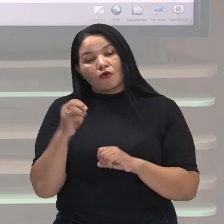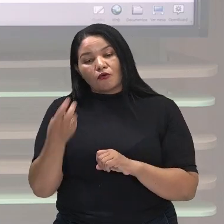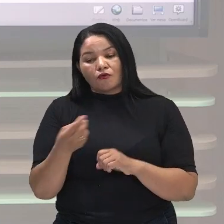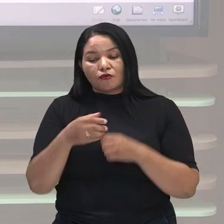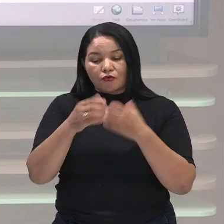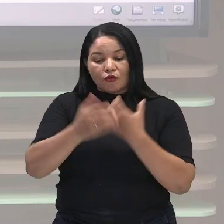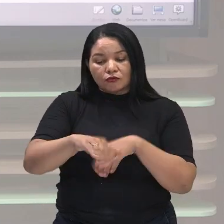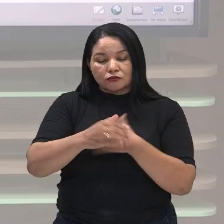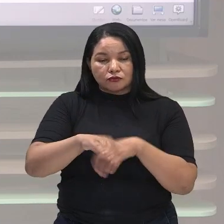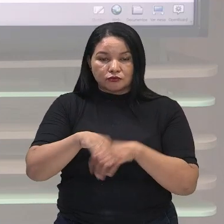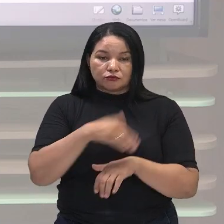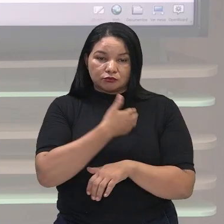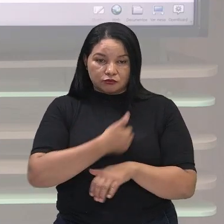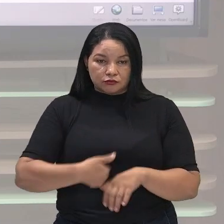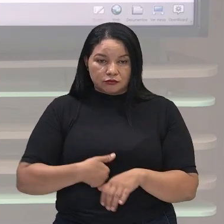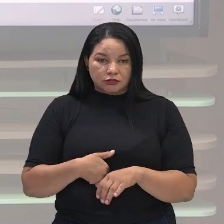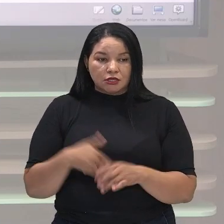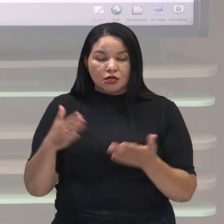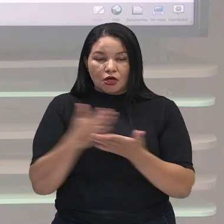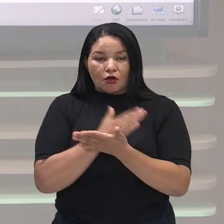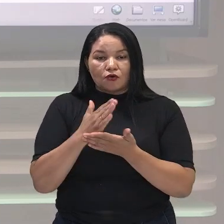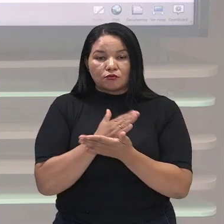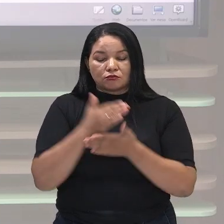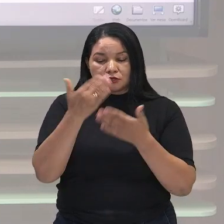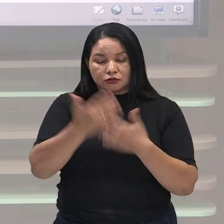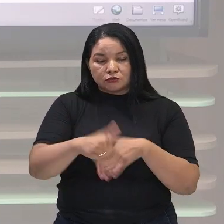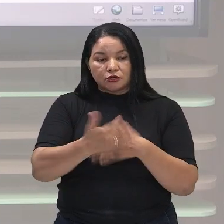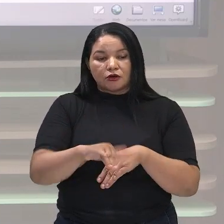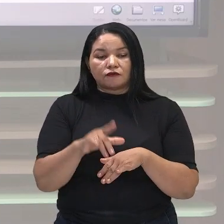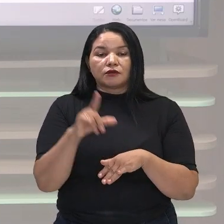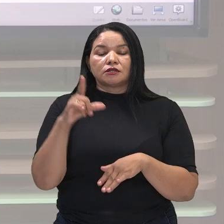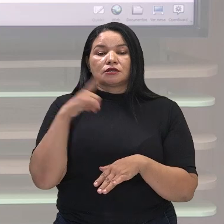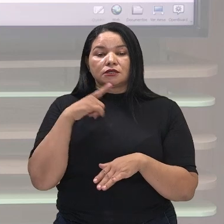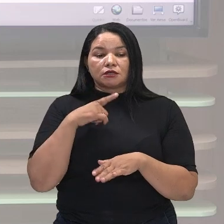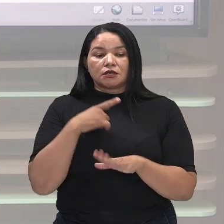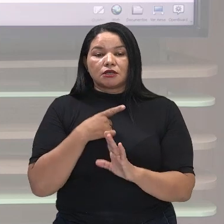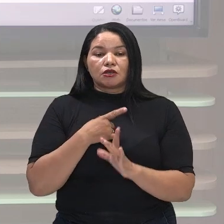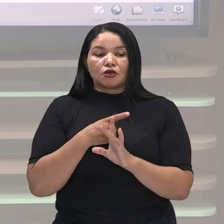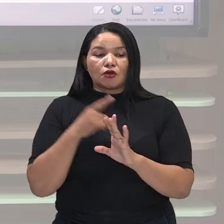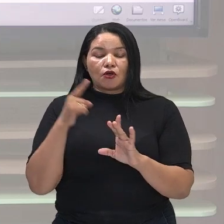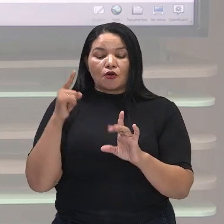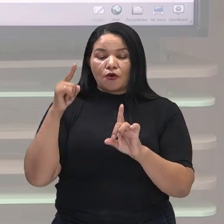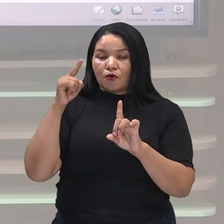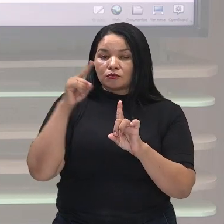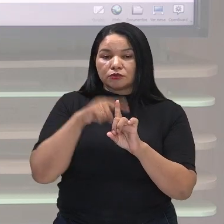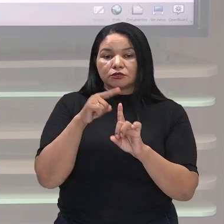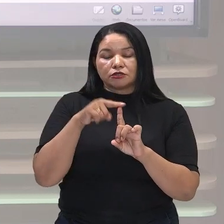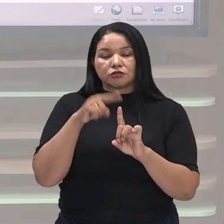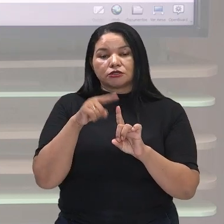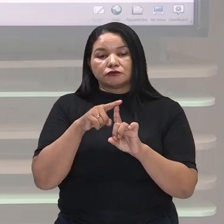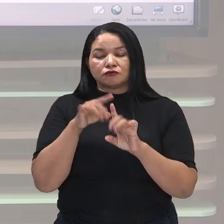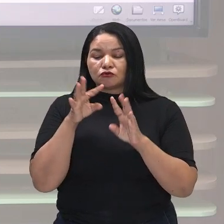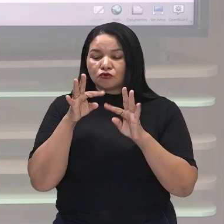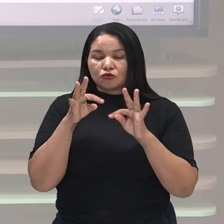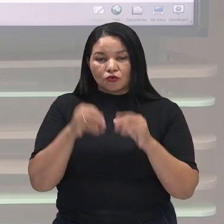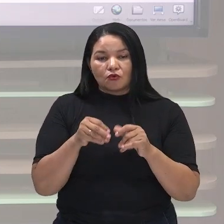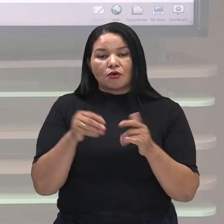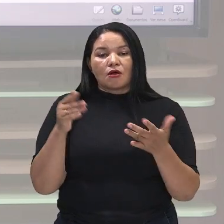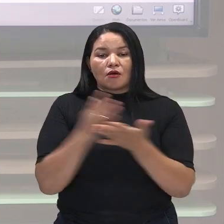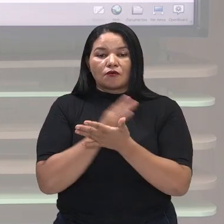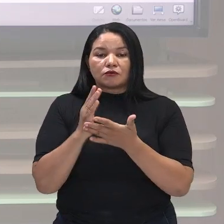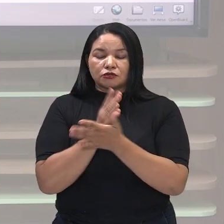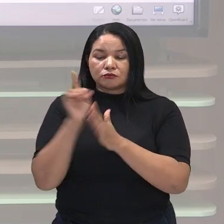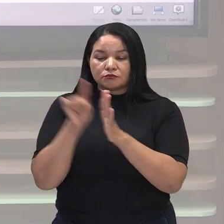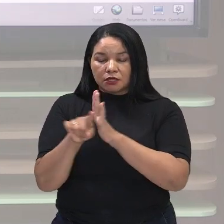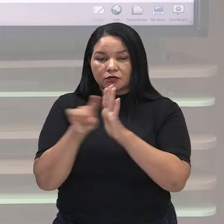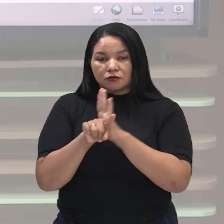nessas provas, as questões, todas elas são objetivas. Ou seja, são questões onde você